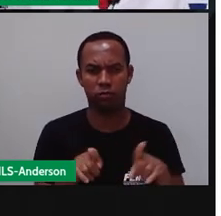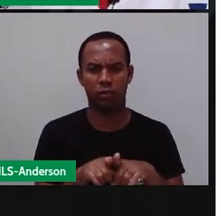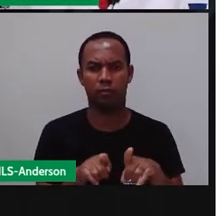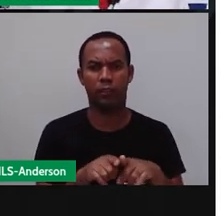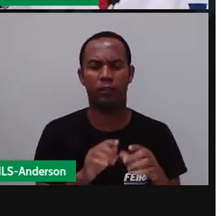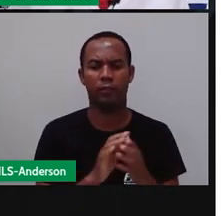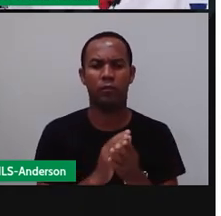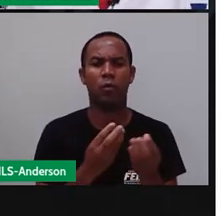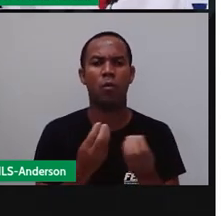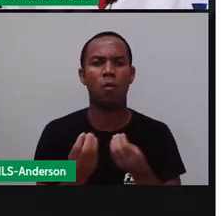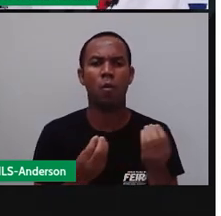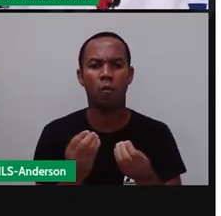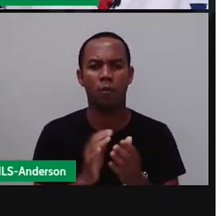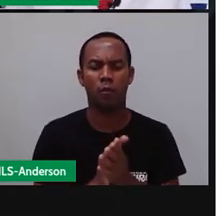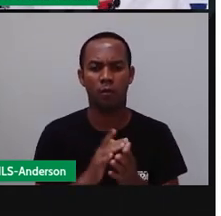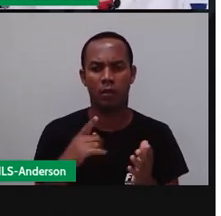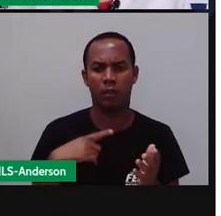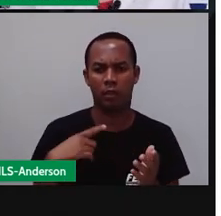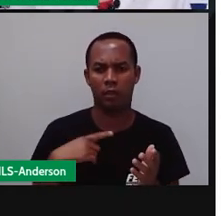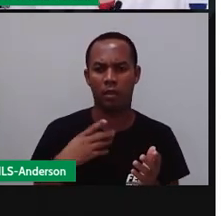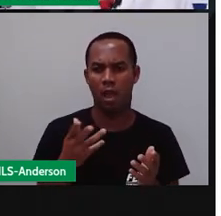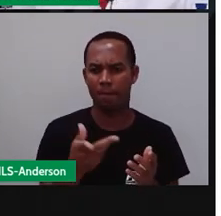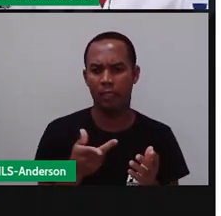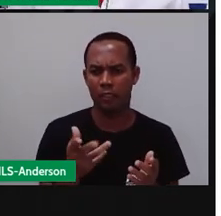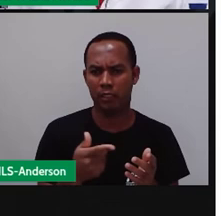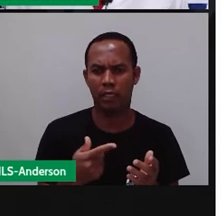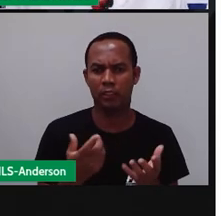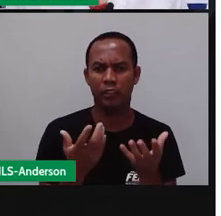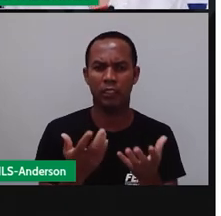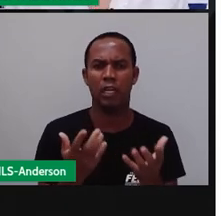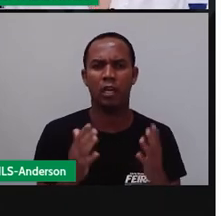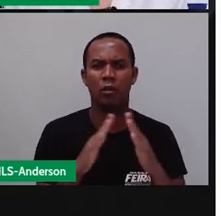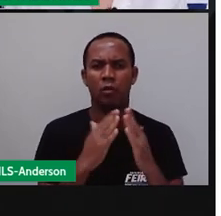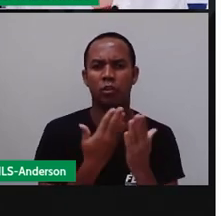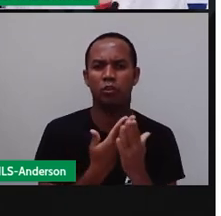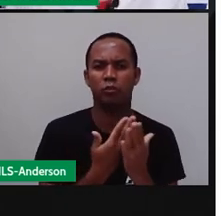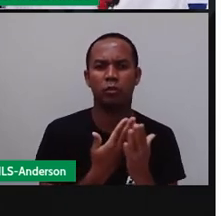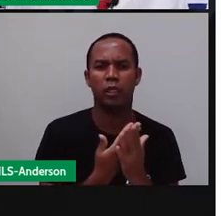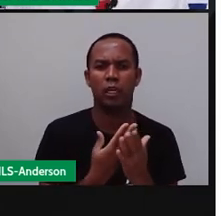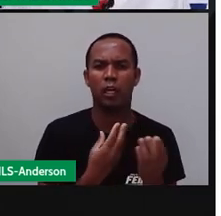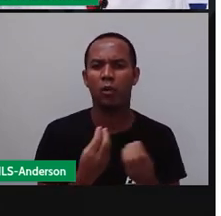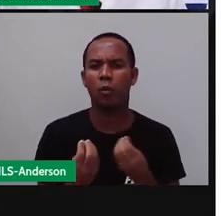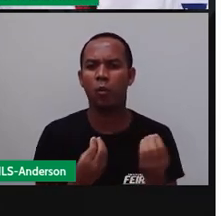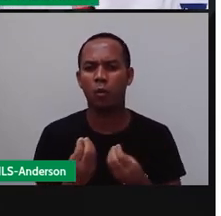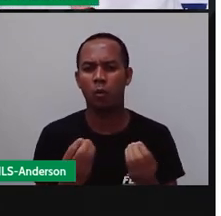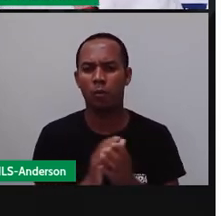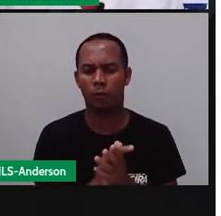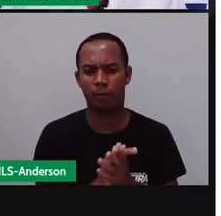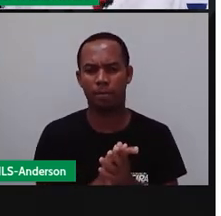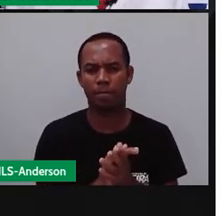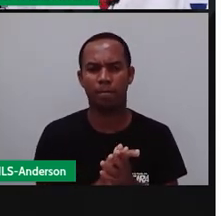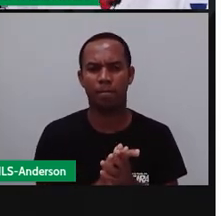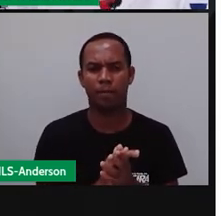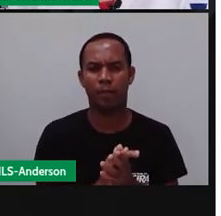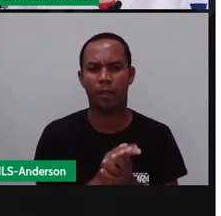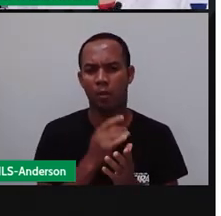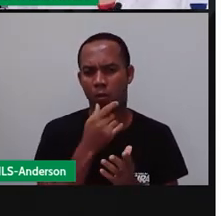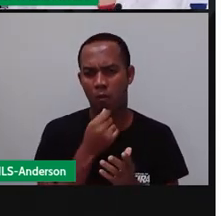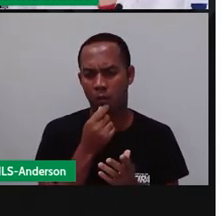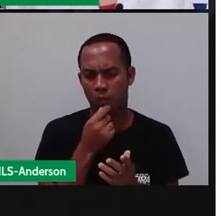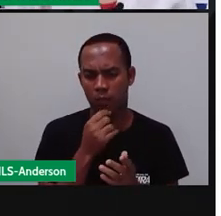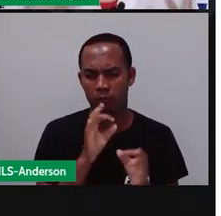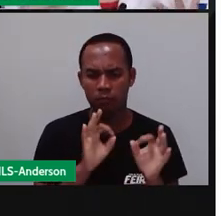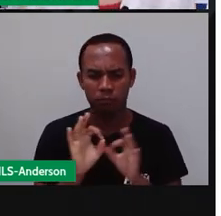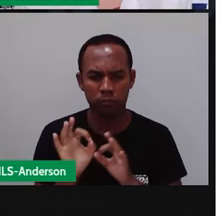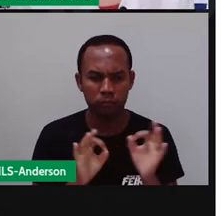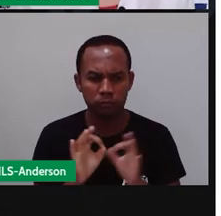ideal, Anderson, é que o quê? Ah, eu tenho habilidade, eu não quero estudar. Não, precisa estudar sim. Porque não basta ser um jardineiro, você tem que ser